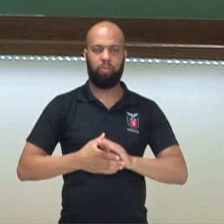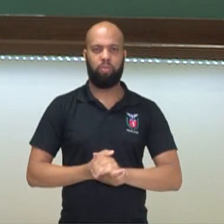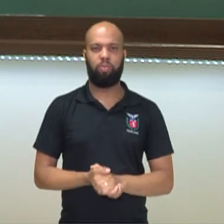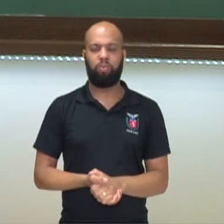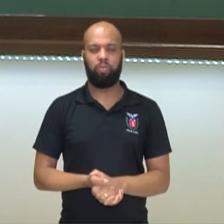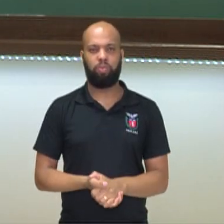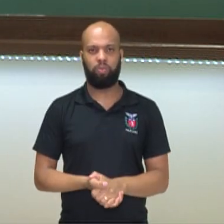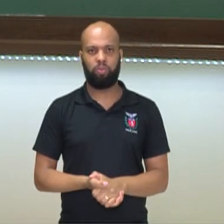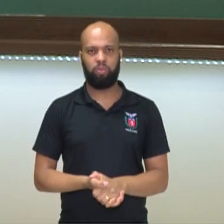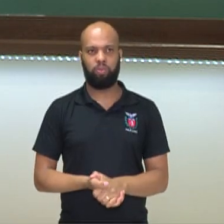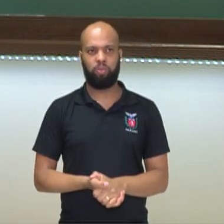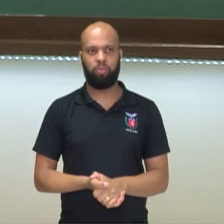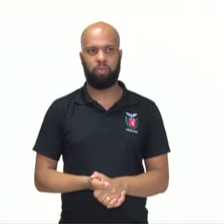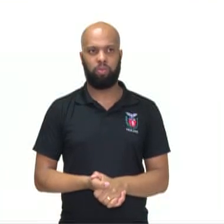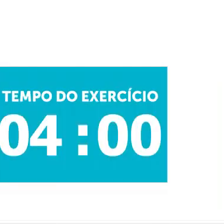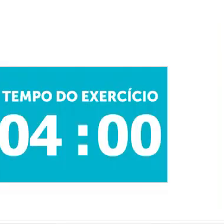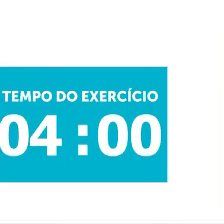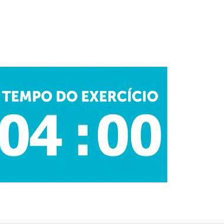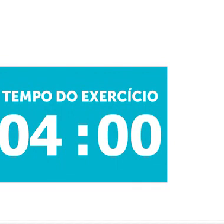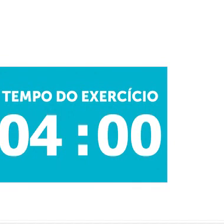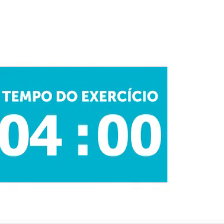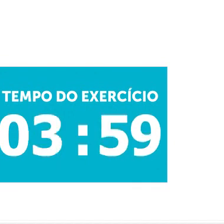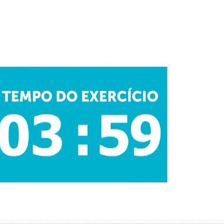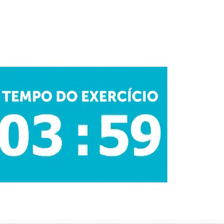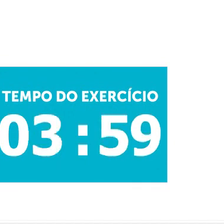Vai lá, estou te esperando.